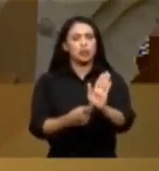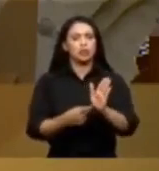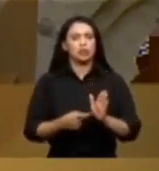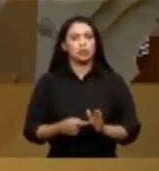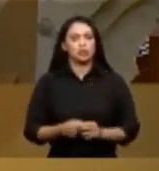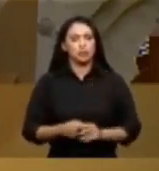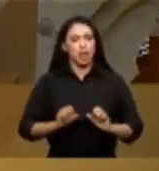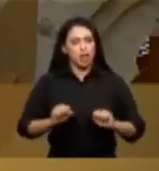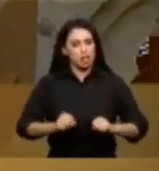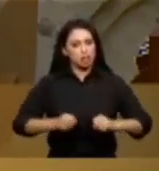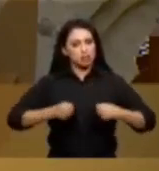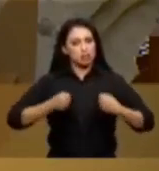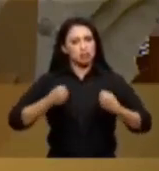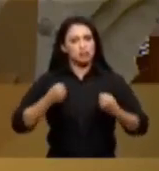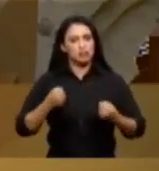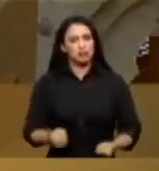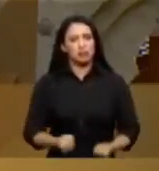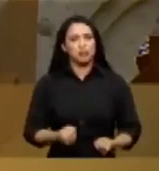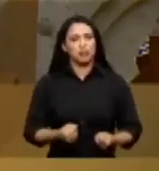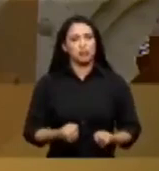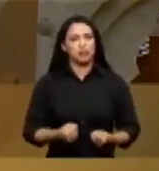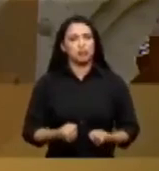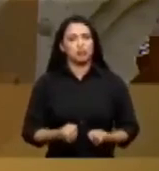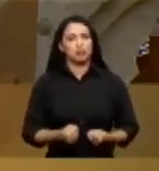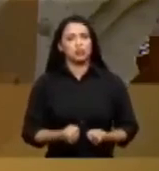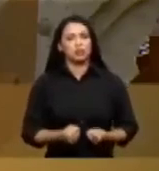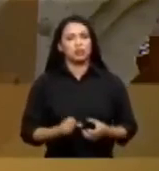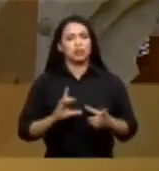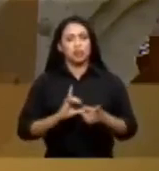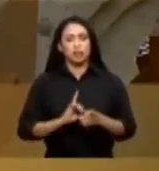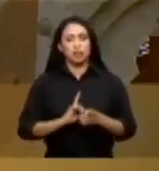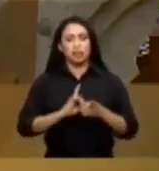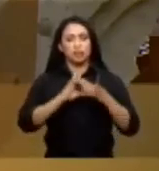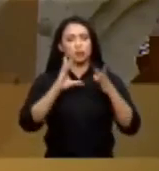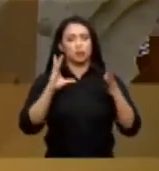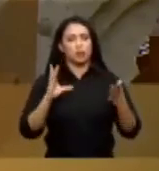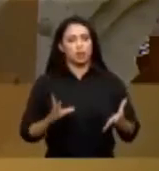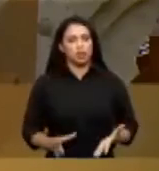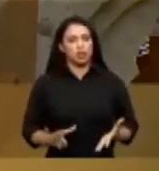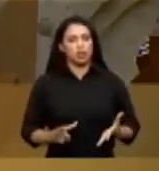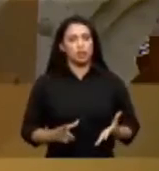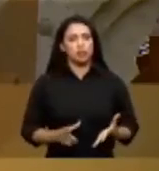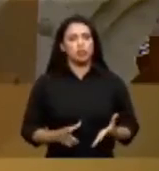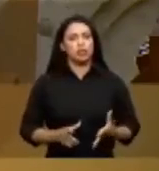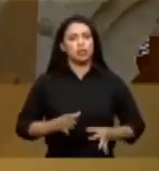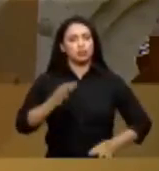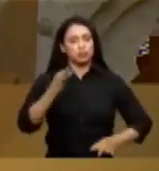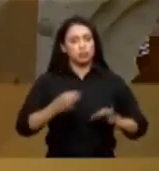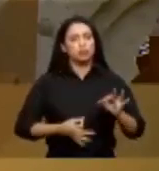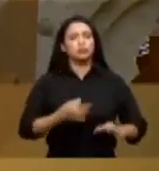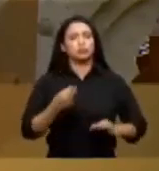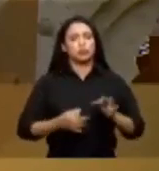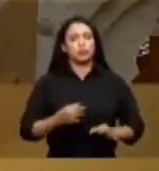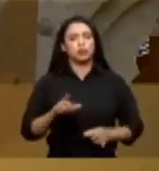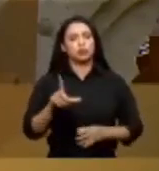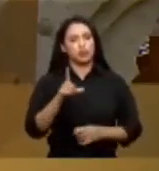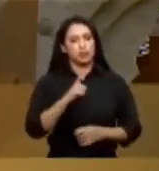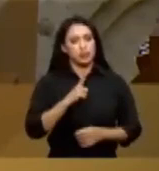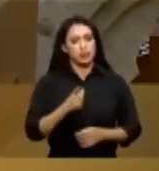da defesa do regime democrático e da ordem jurídica que o sustenta.